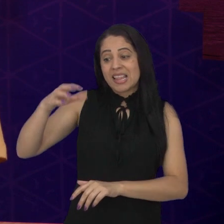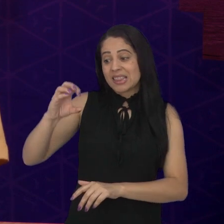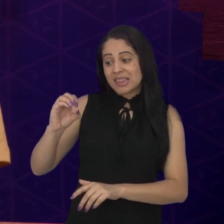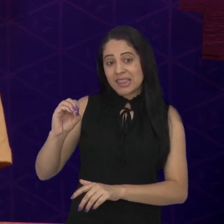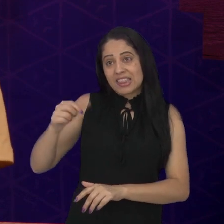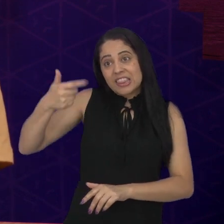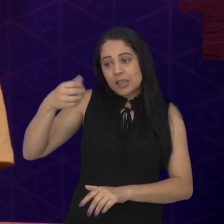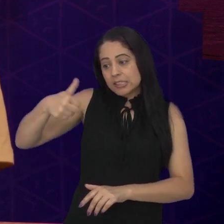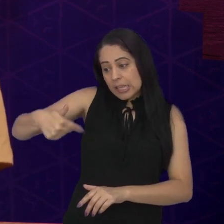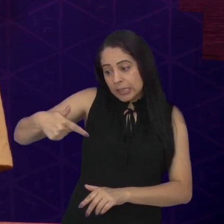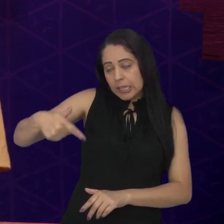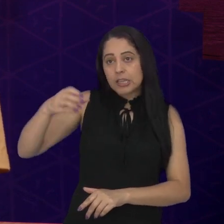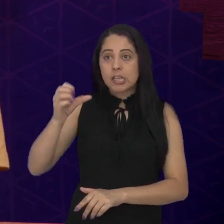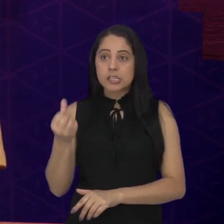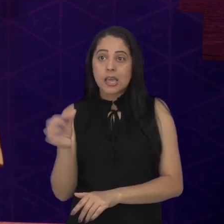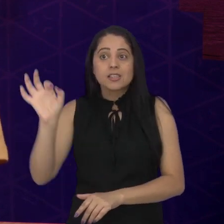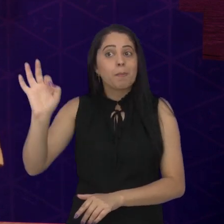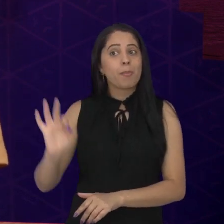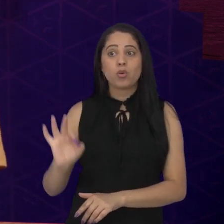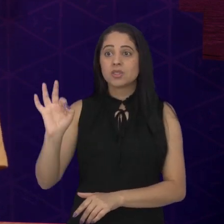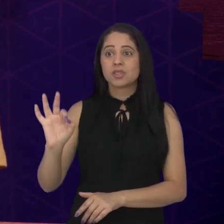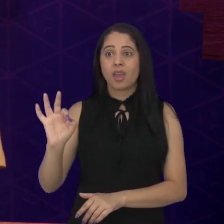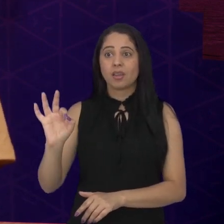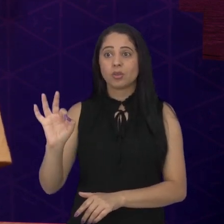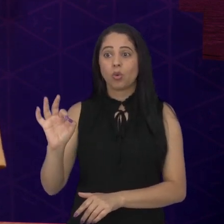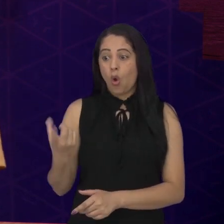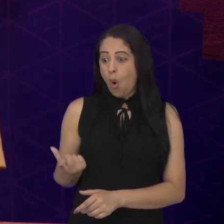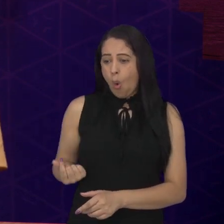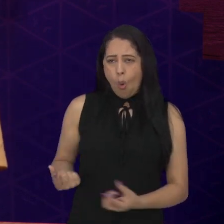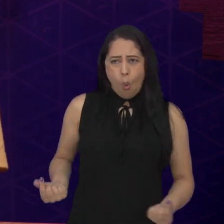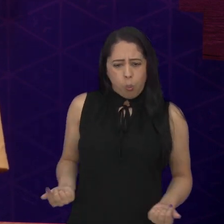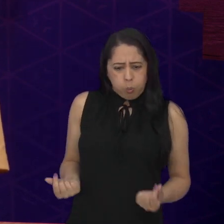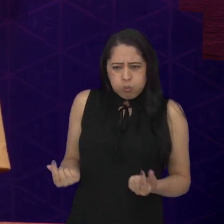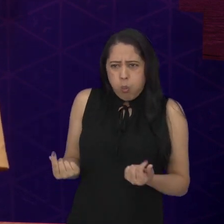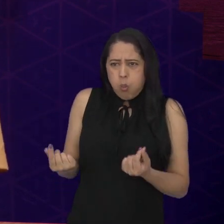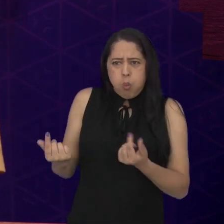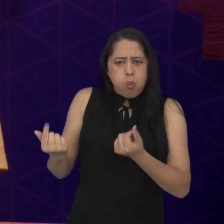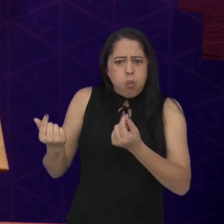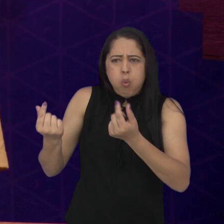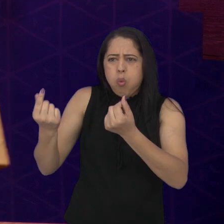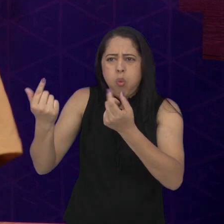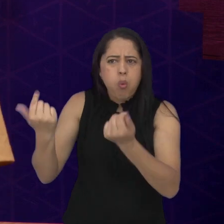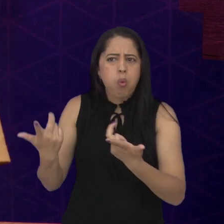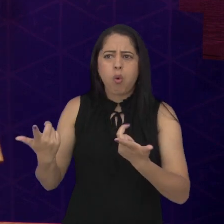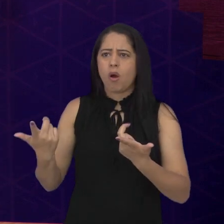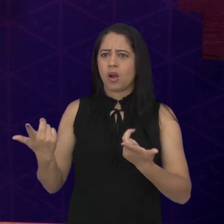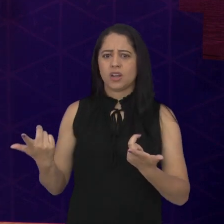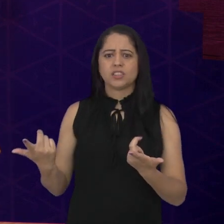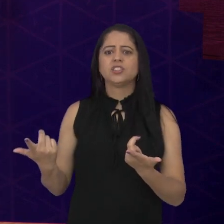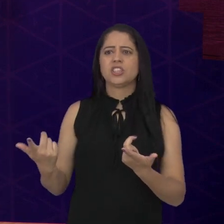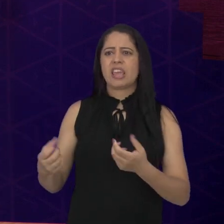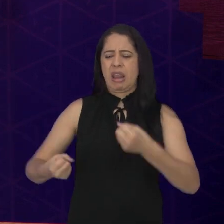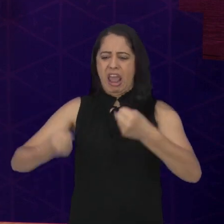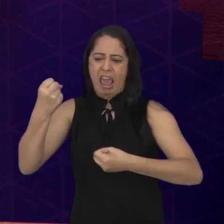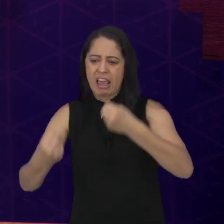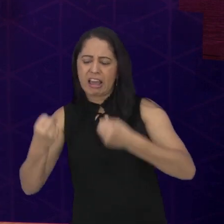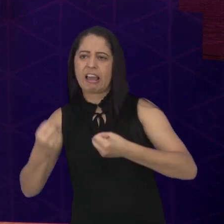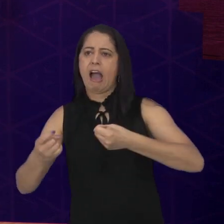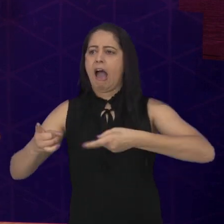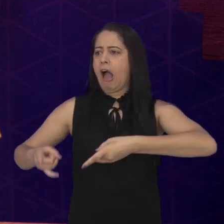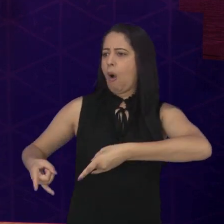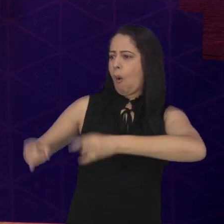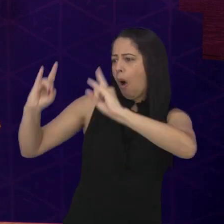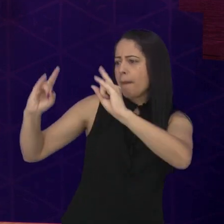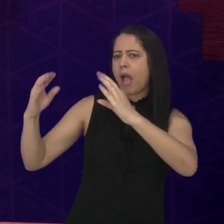rica tem 76%, cara. É muito dinheiro. E da riqueza. Isso é posse,